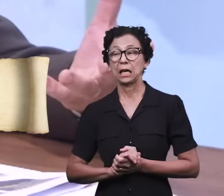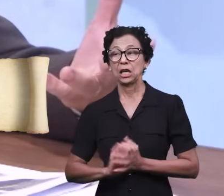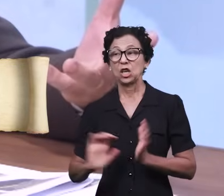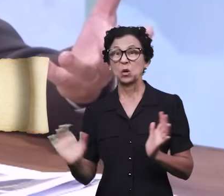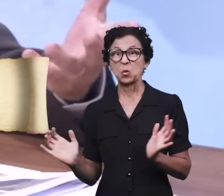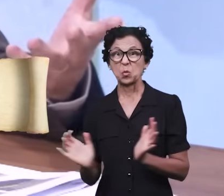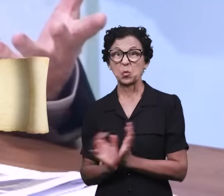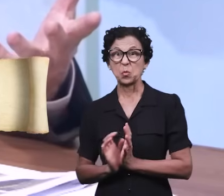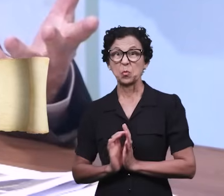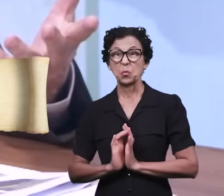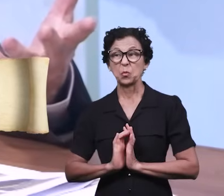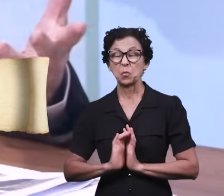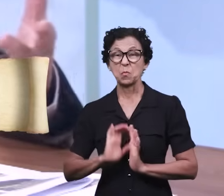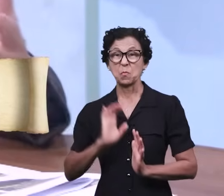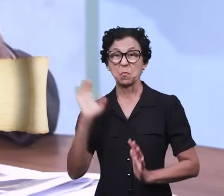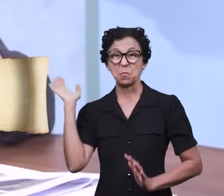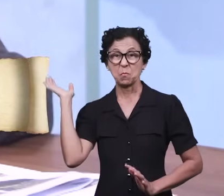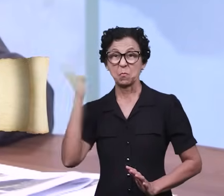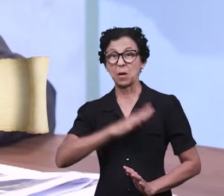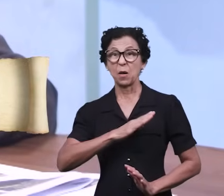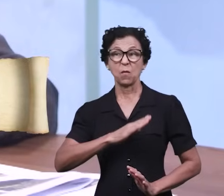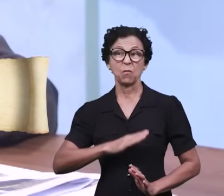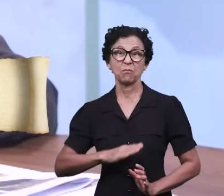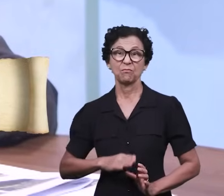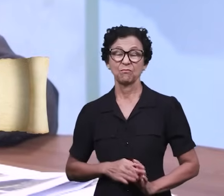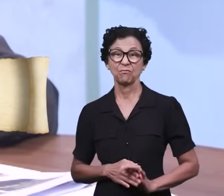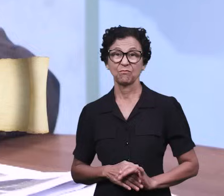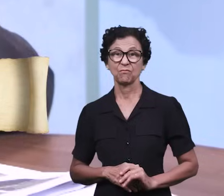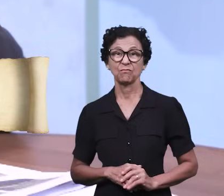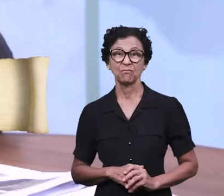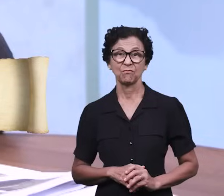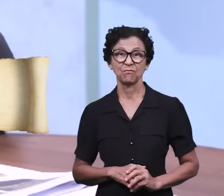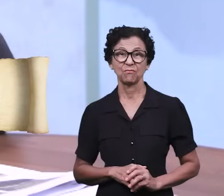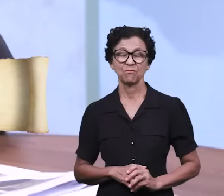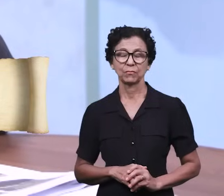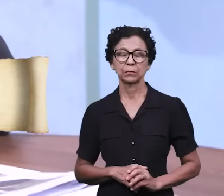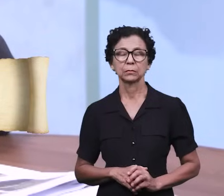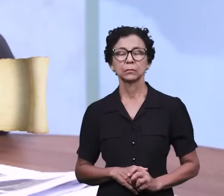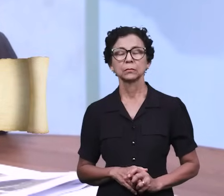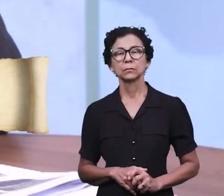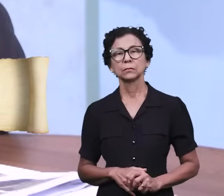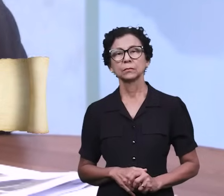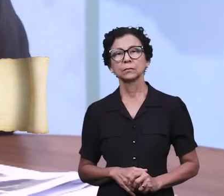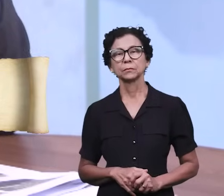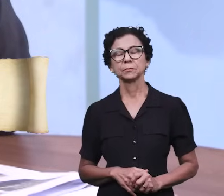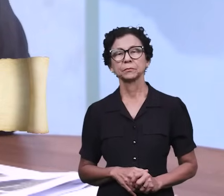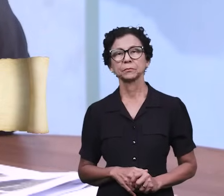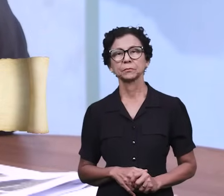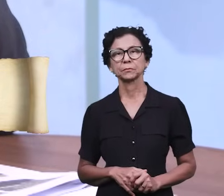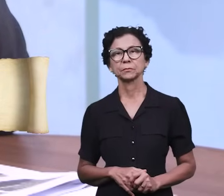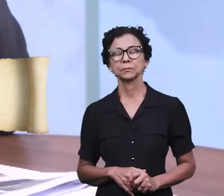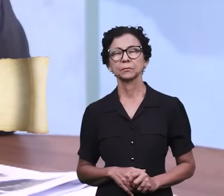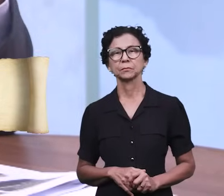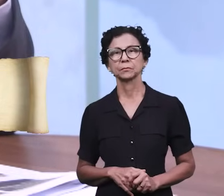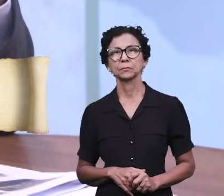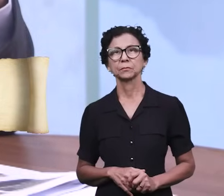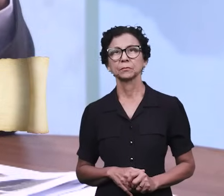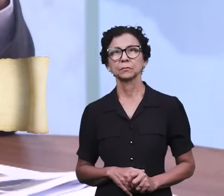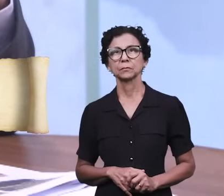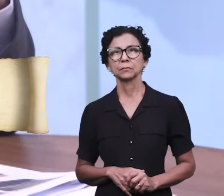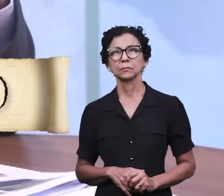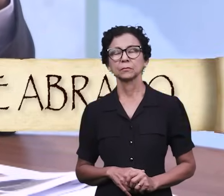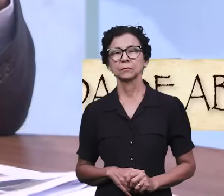temíveis jebuseus. Mas nós podemos dizer aqui, aliás, vou adiantar,